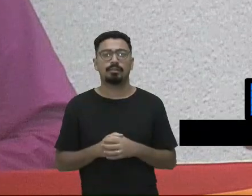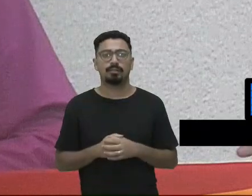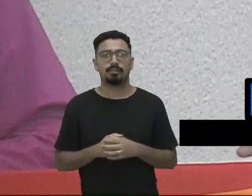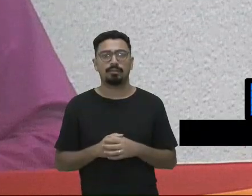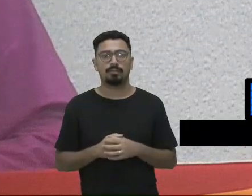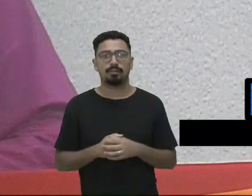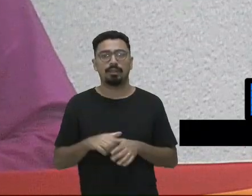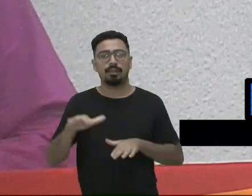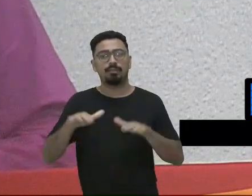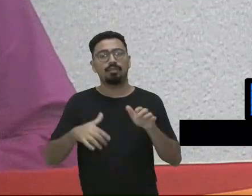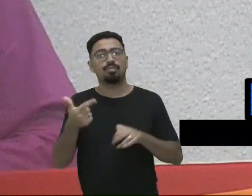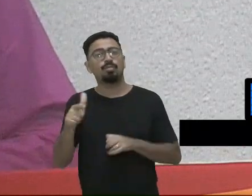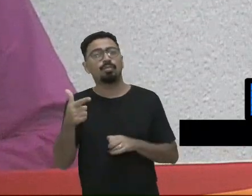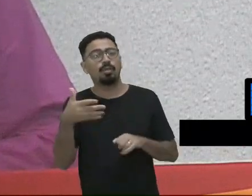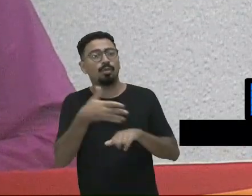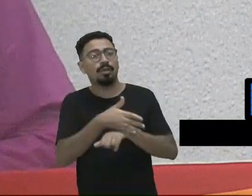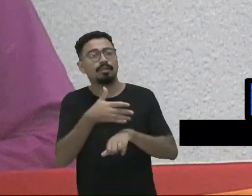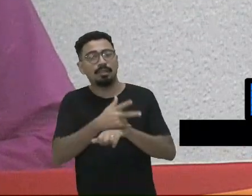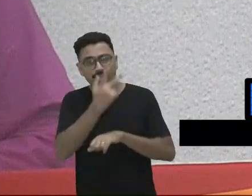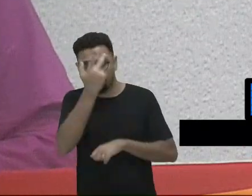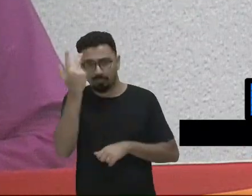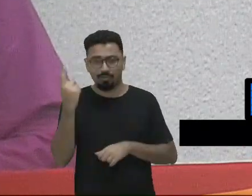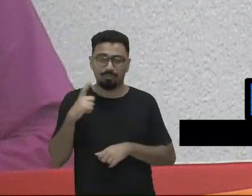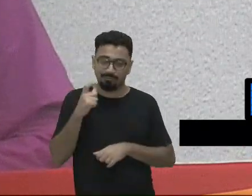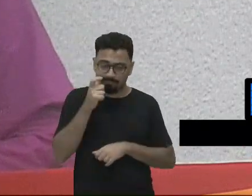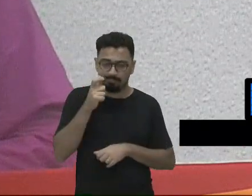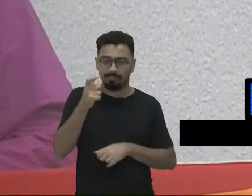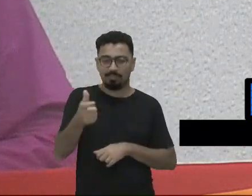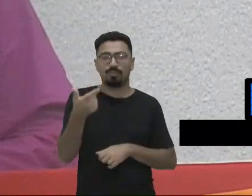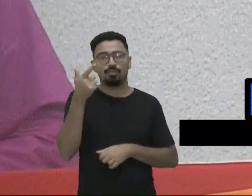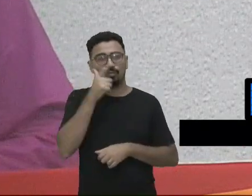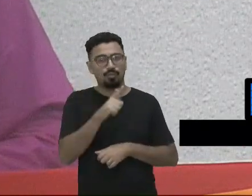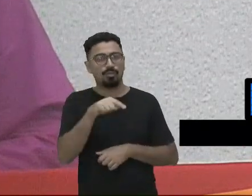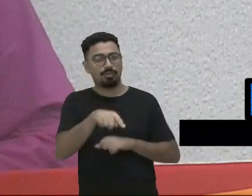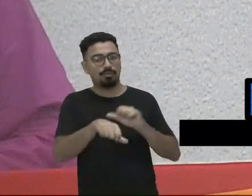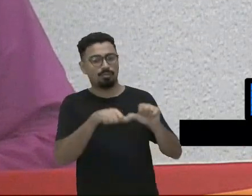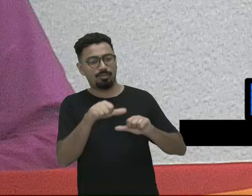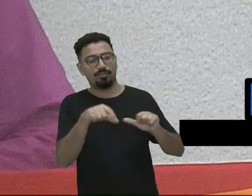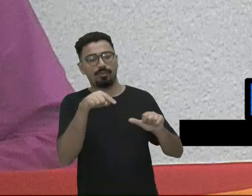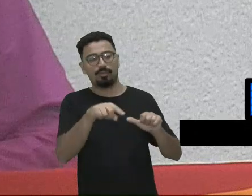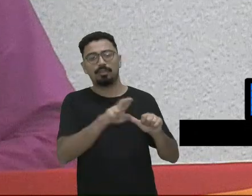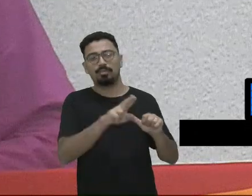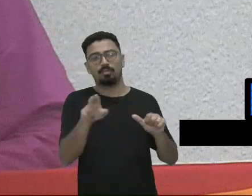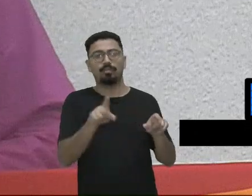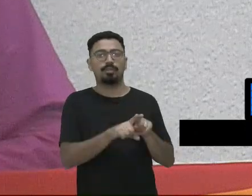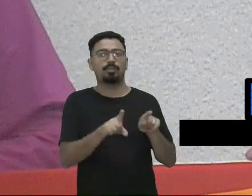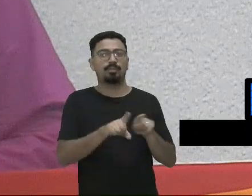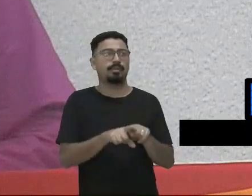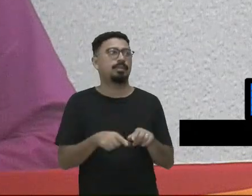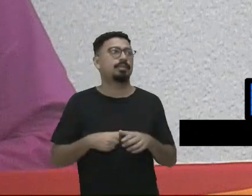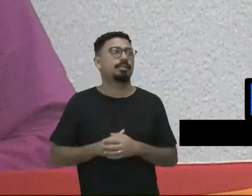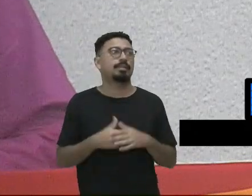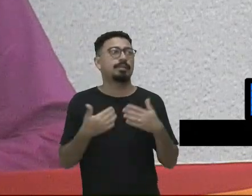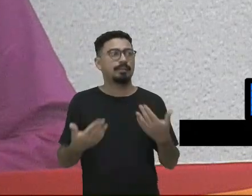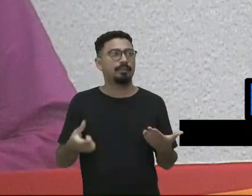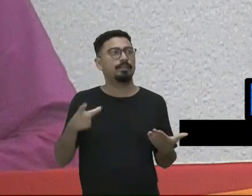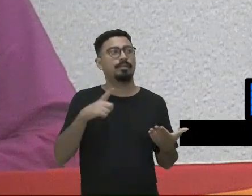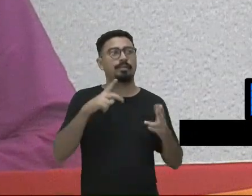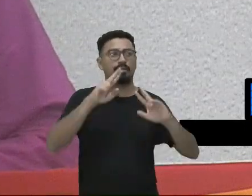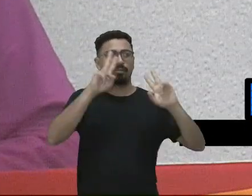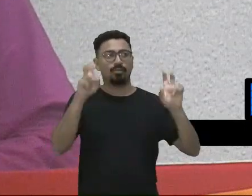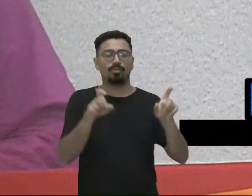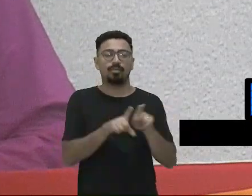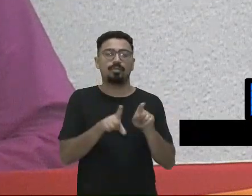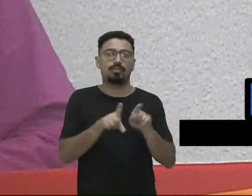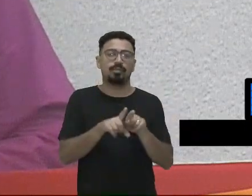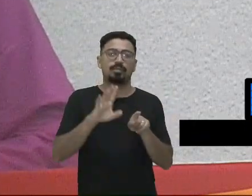são acessíveis para que todas as pessoas que tenham interesse possam fazer a modificação e alteração do nome. E, além dessa questão, já